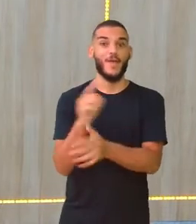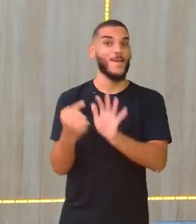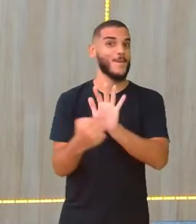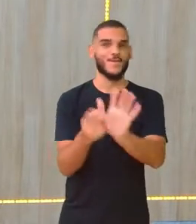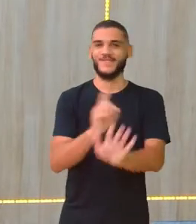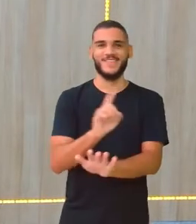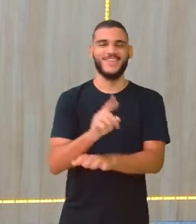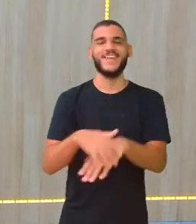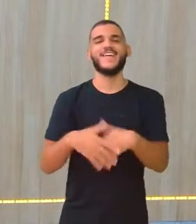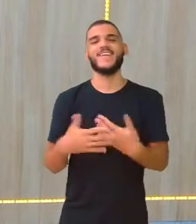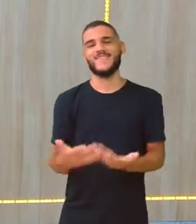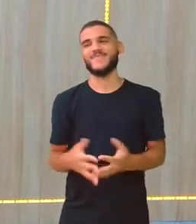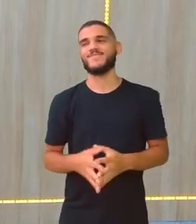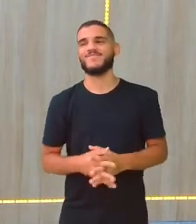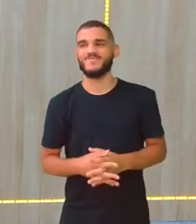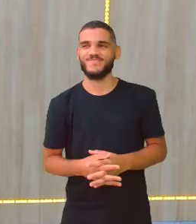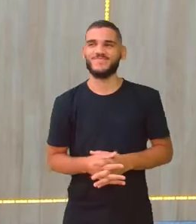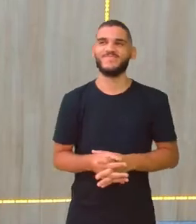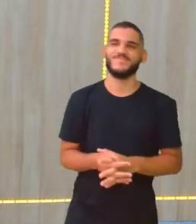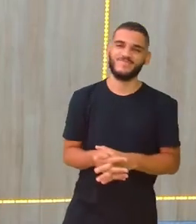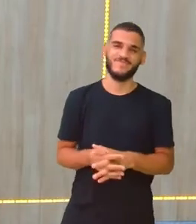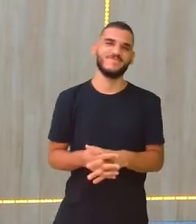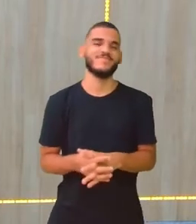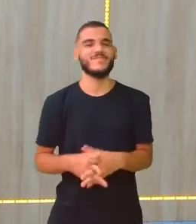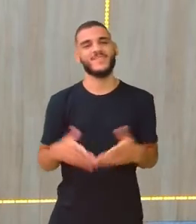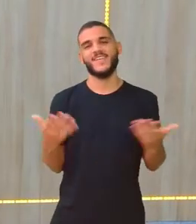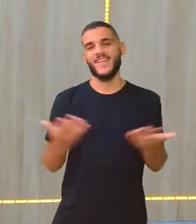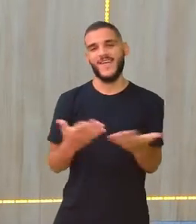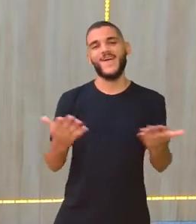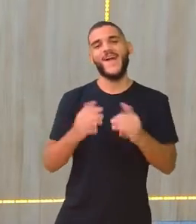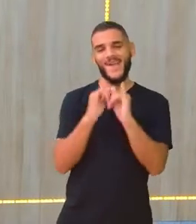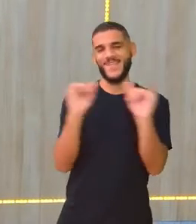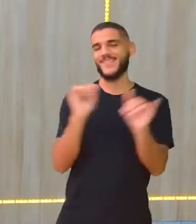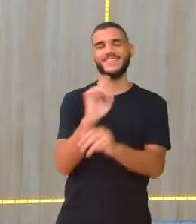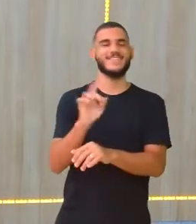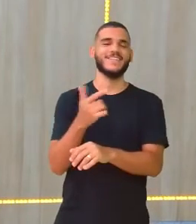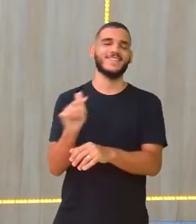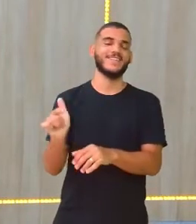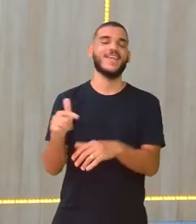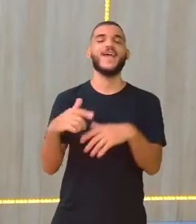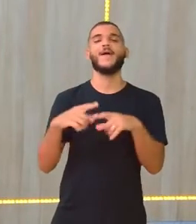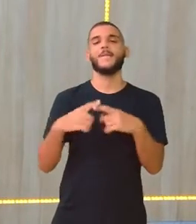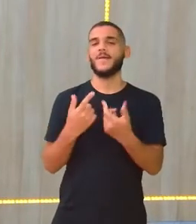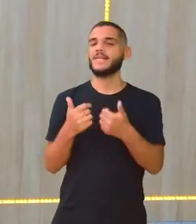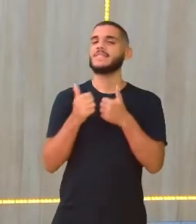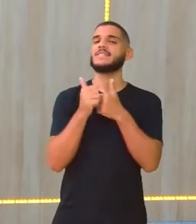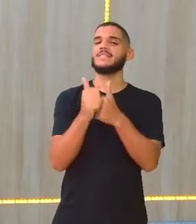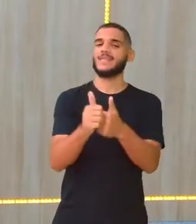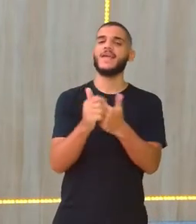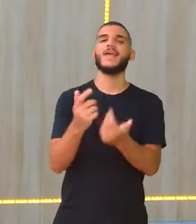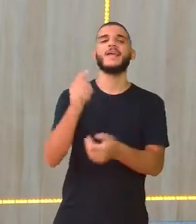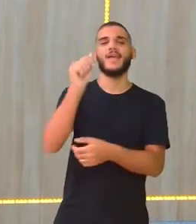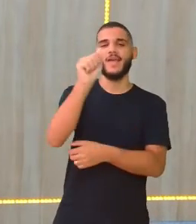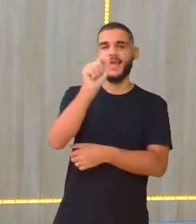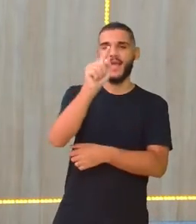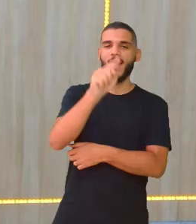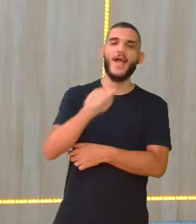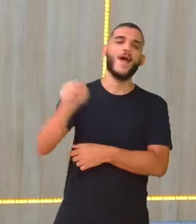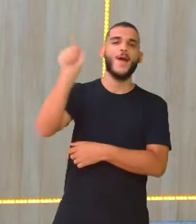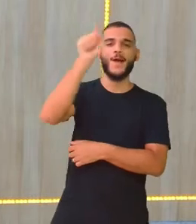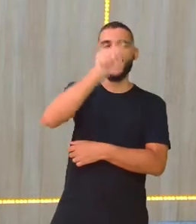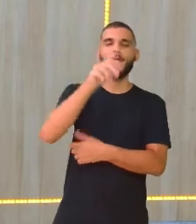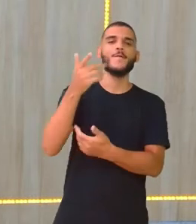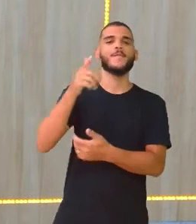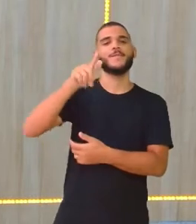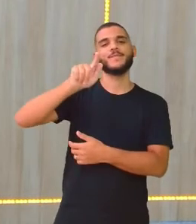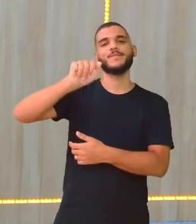aqui, arroba, não vamos fazer aqui o anúncio, né? Por que não? Mas segue lá, arroba Gilson Soares, com 2 O no Gilson, tá?